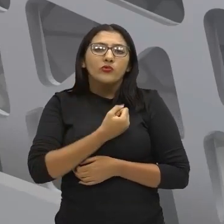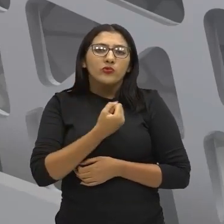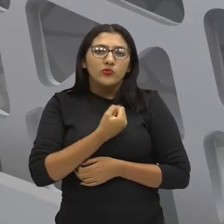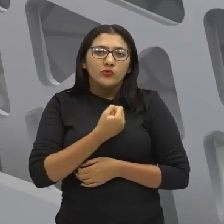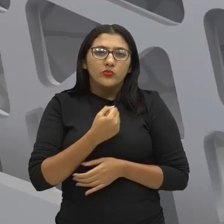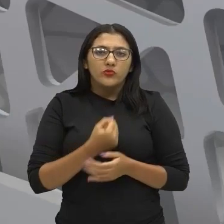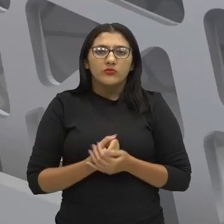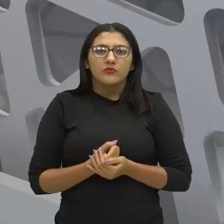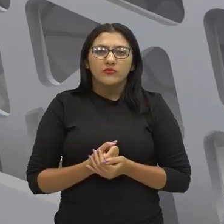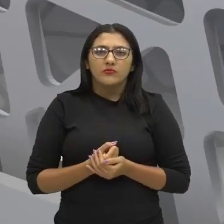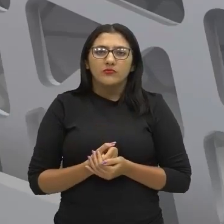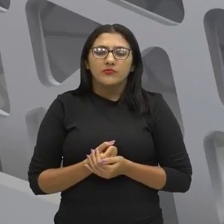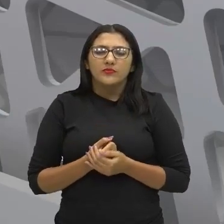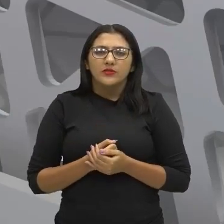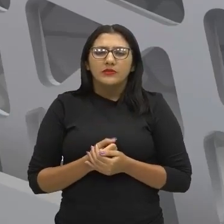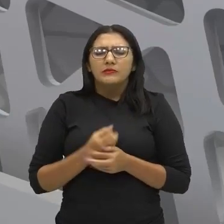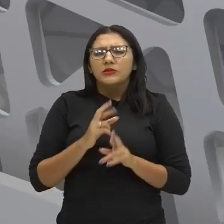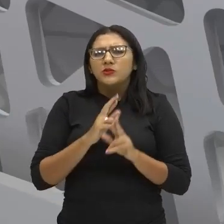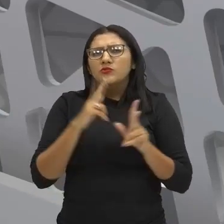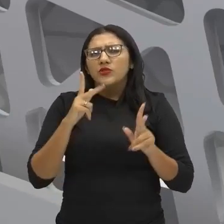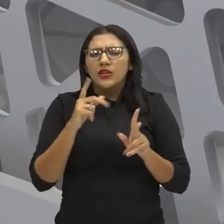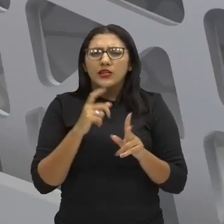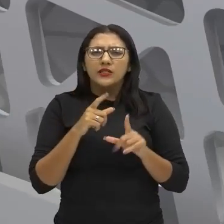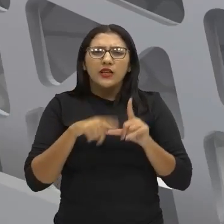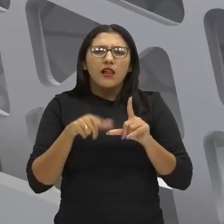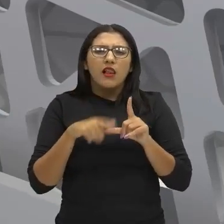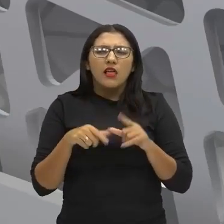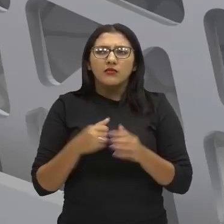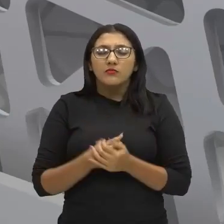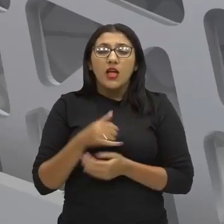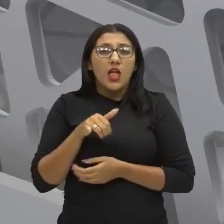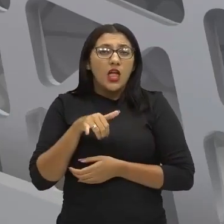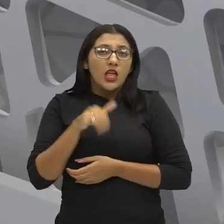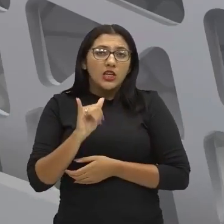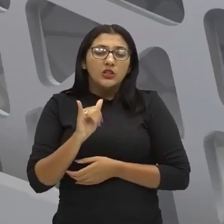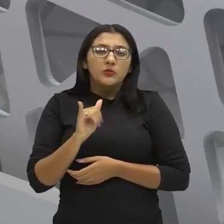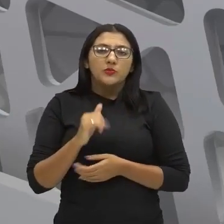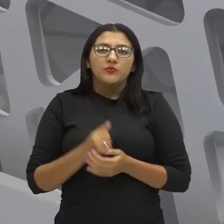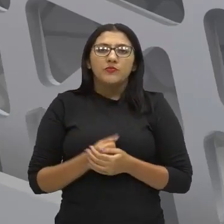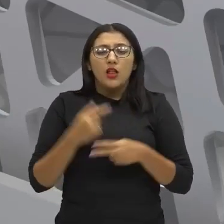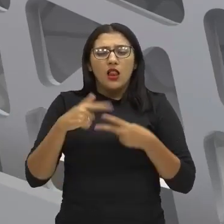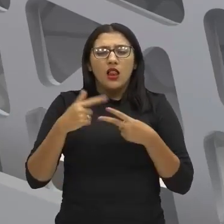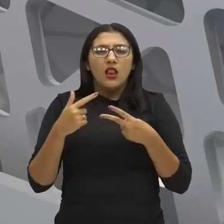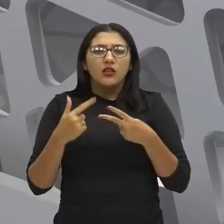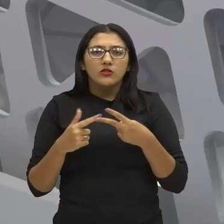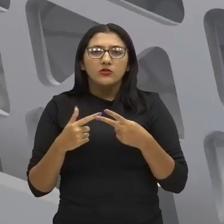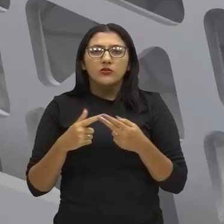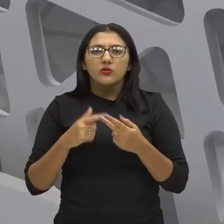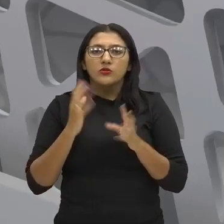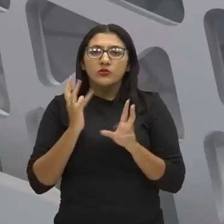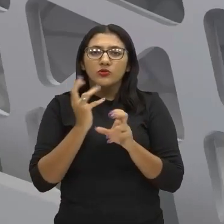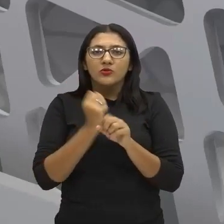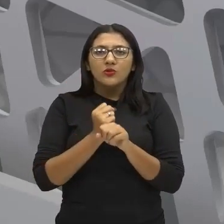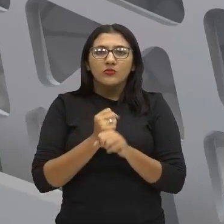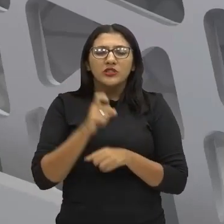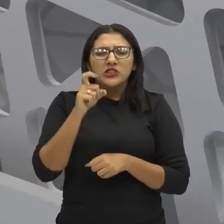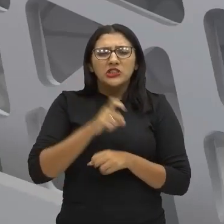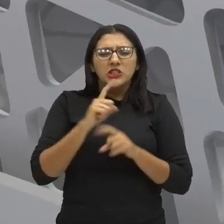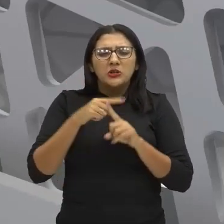eu posso pensar em outro x. Mas se for diferente, eu posso pensar em y. Soma esses dois números, vai ficar o quê? X mais